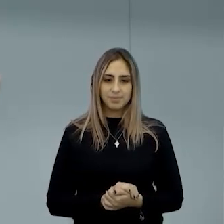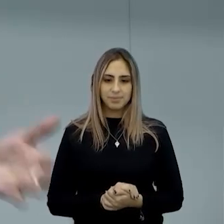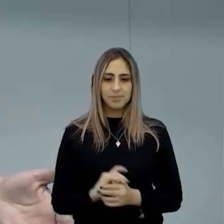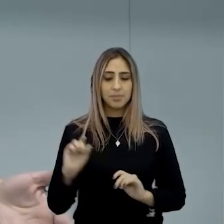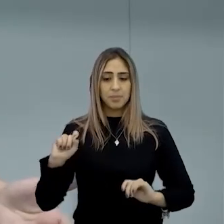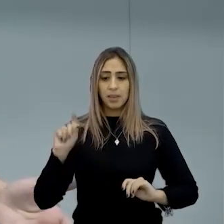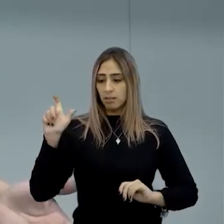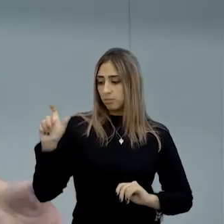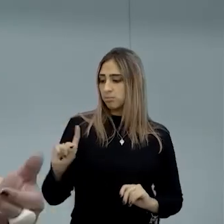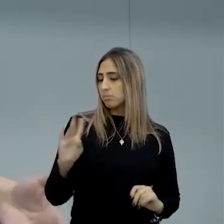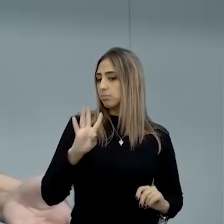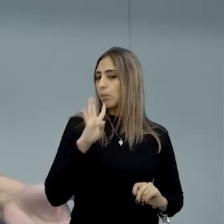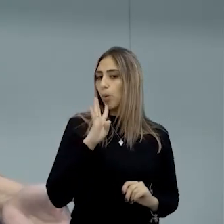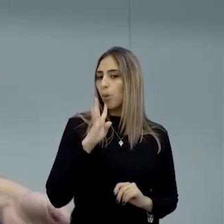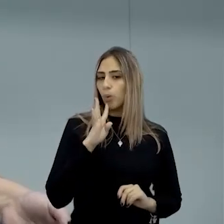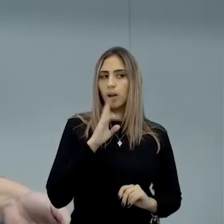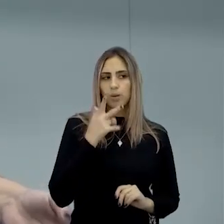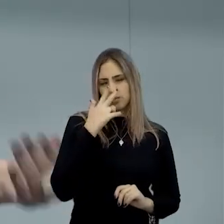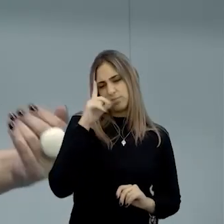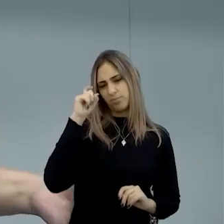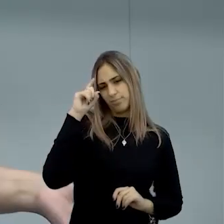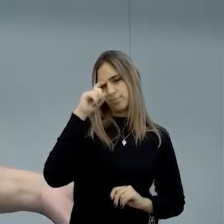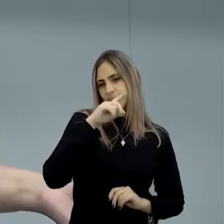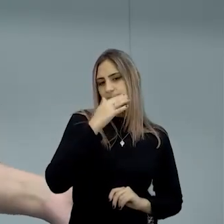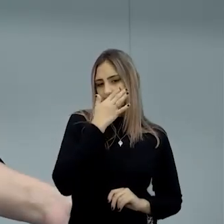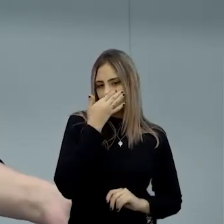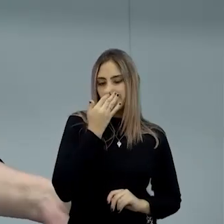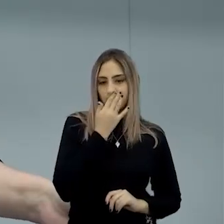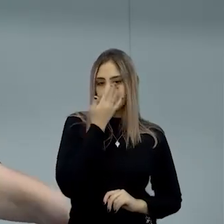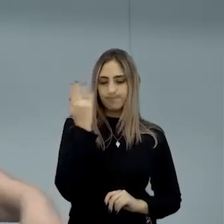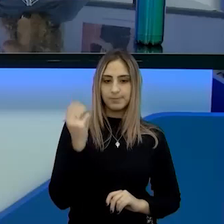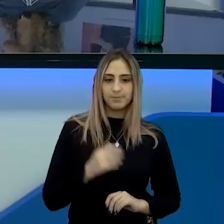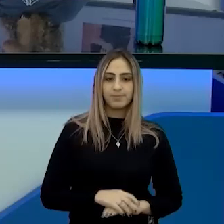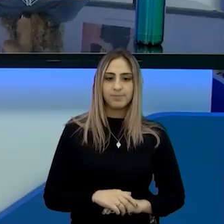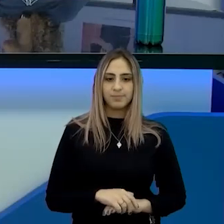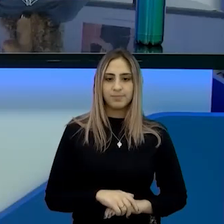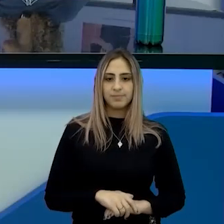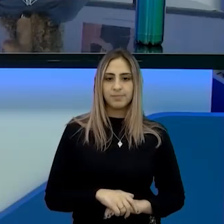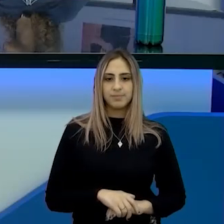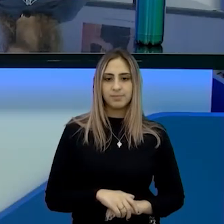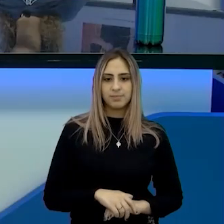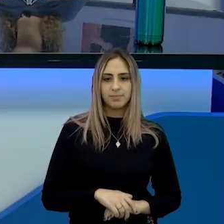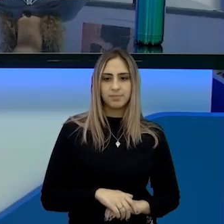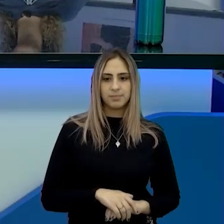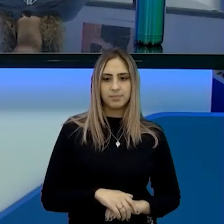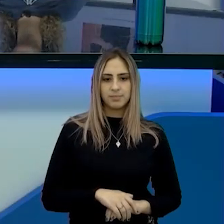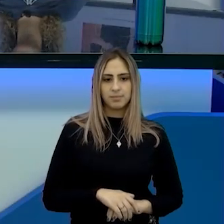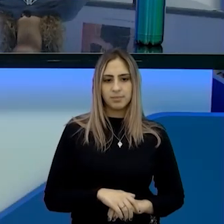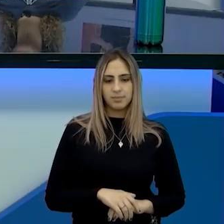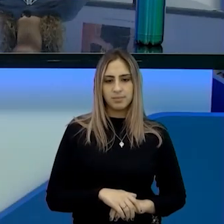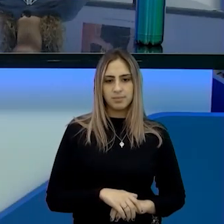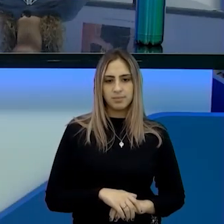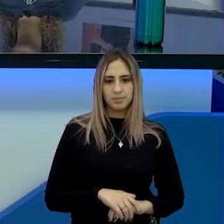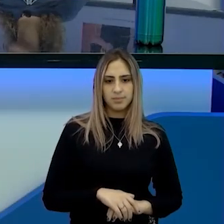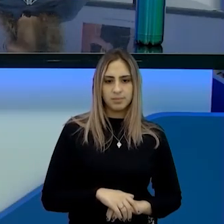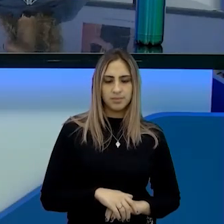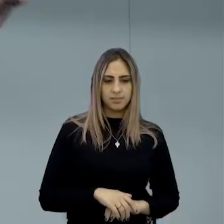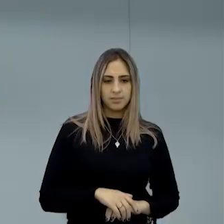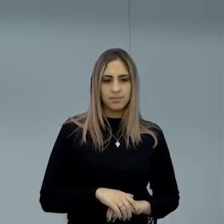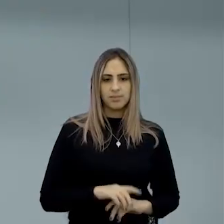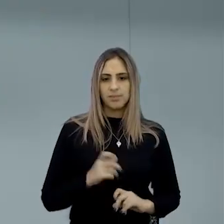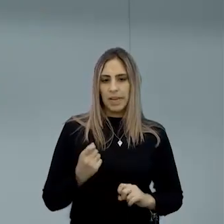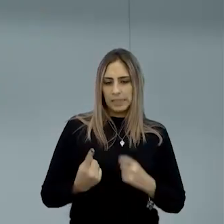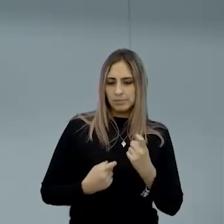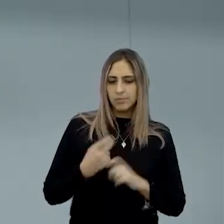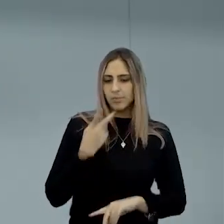não conhece, né, que eu acho difícil, Todo nós mundo estamos... conhece, né? Conhece, Todo mundo bastante conhece. gente conhece. Muito desconhecido. Às vezes fala que